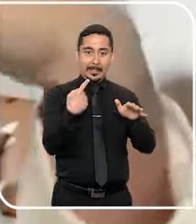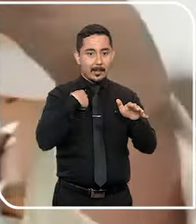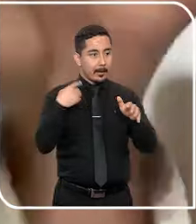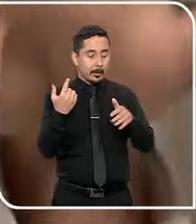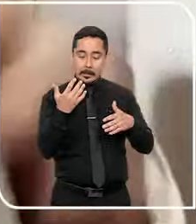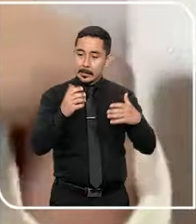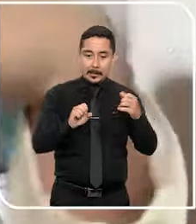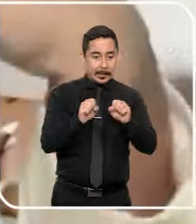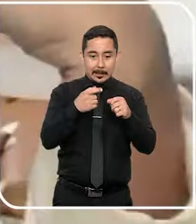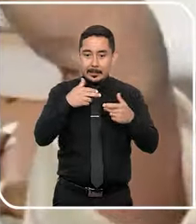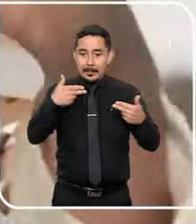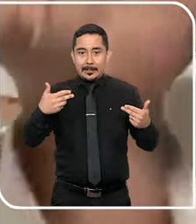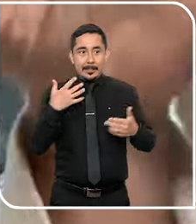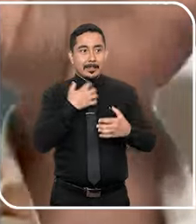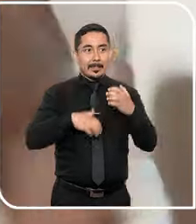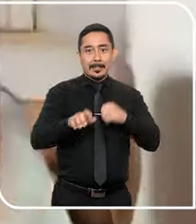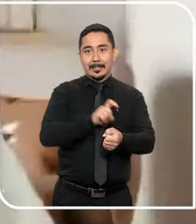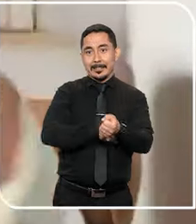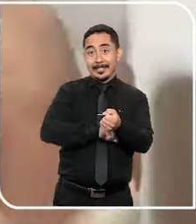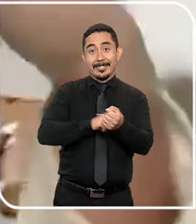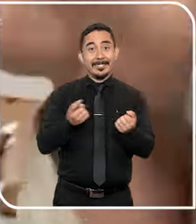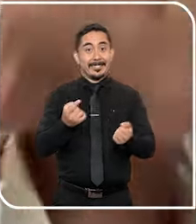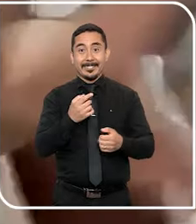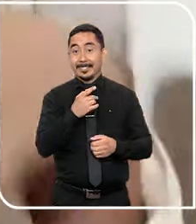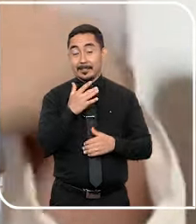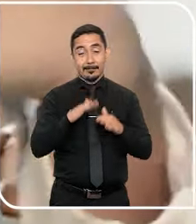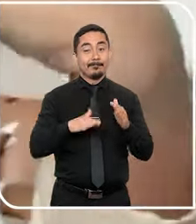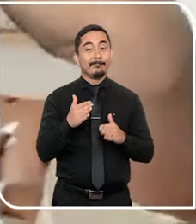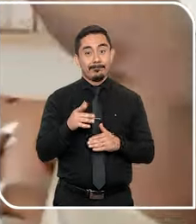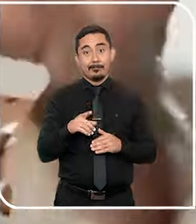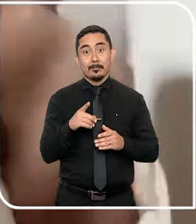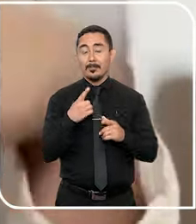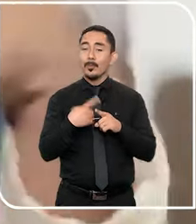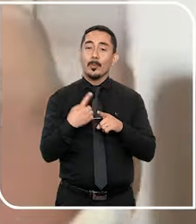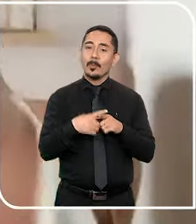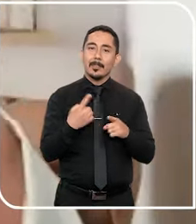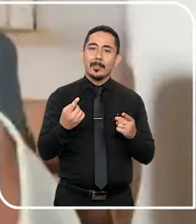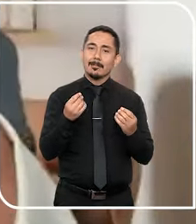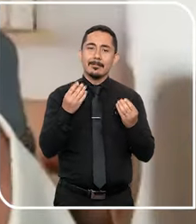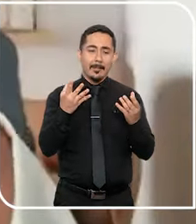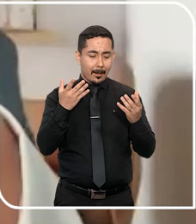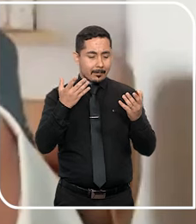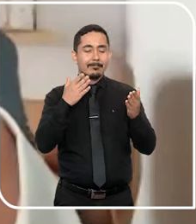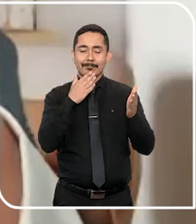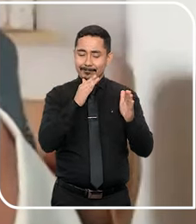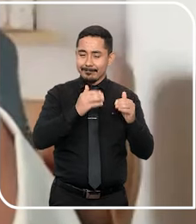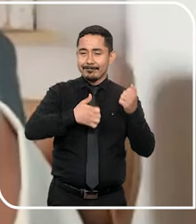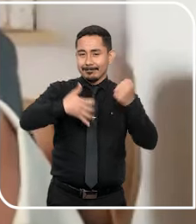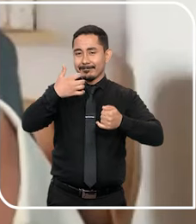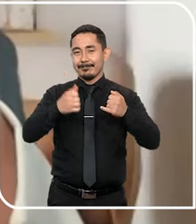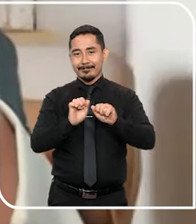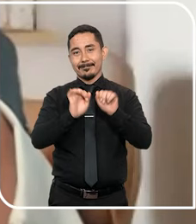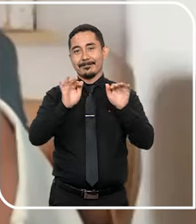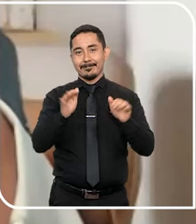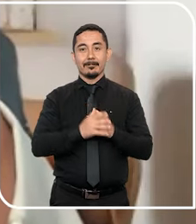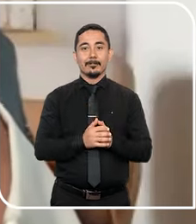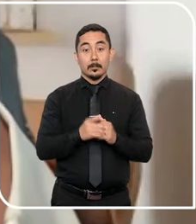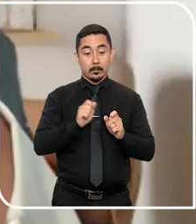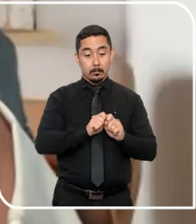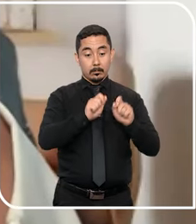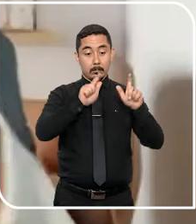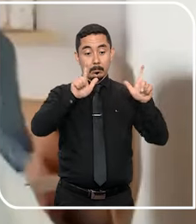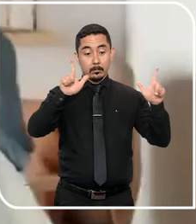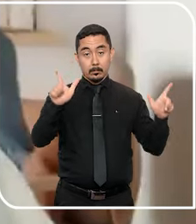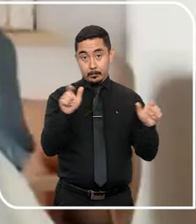o tempo todo quebrando gelo eh descontraindo sabe para poder para poder fluir eu vou compartilhar o meu